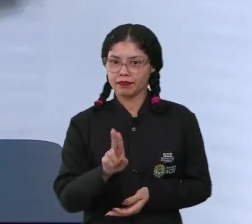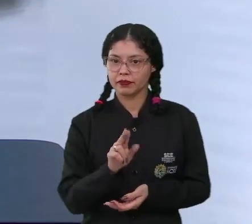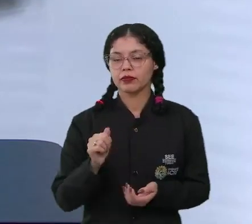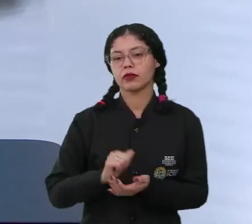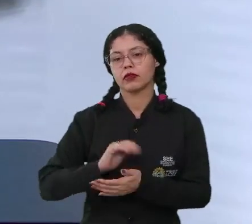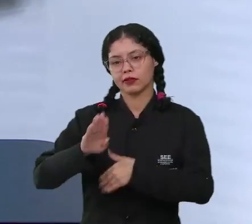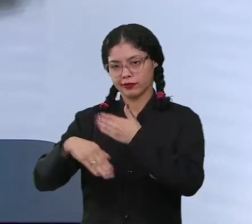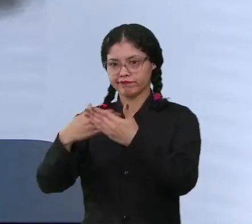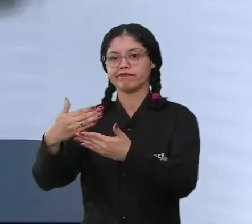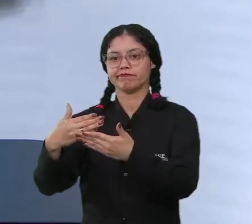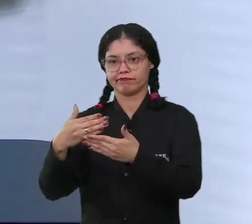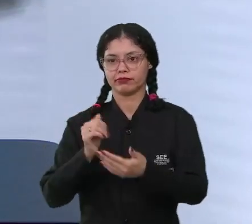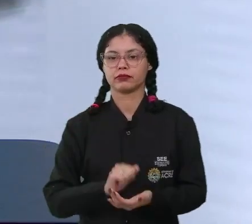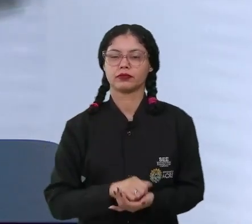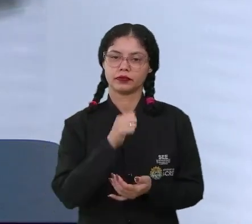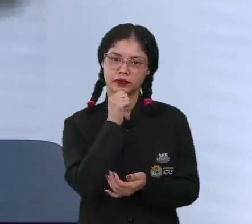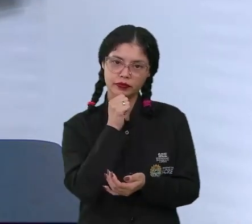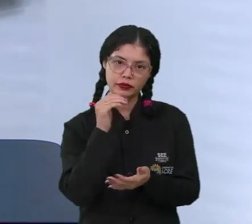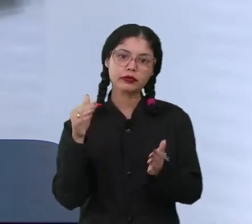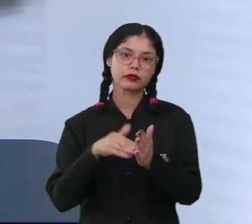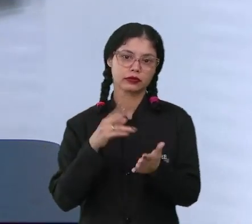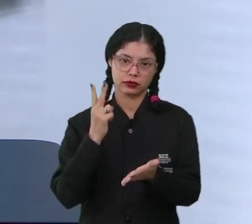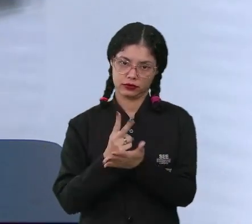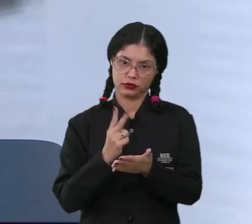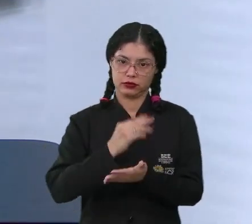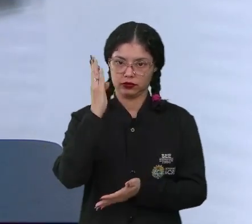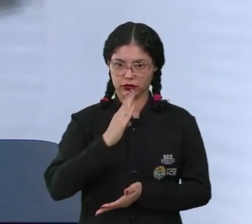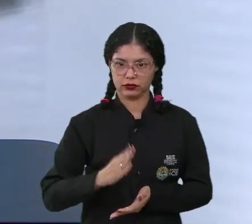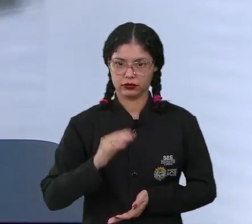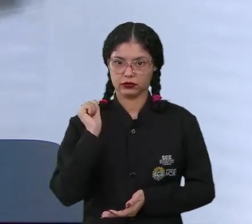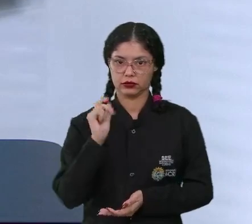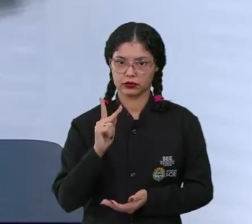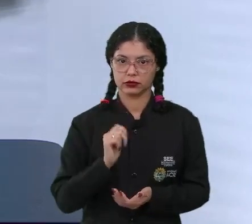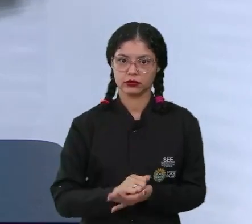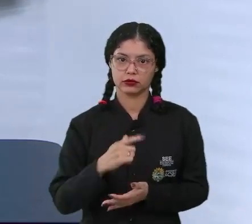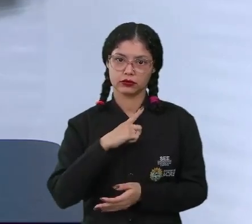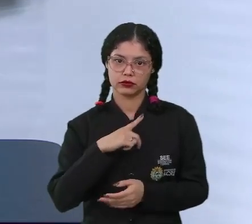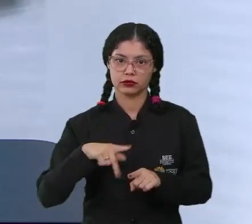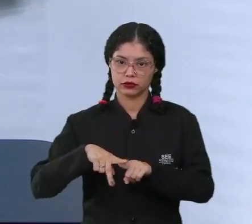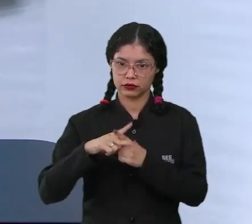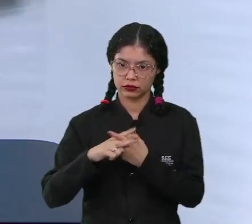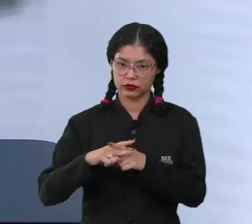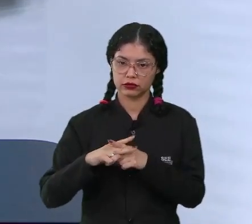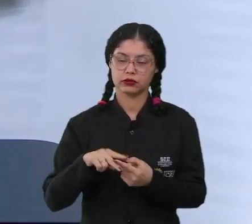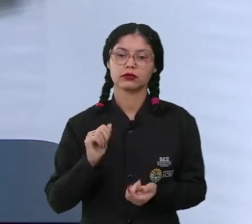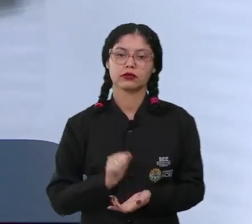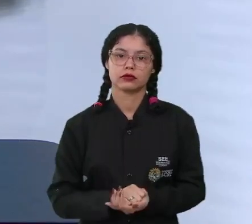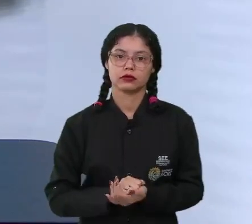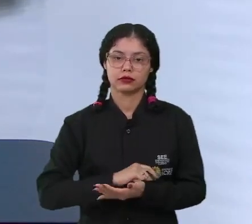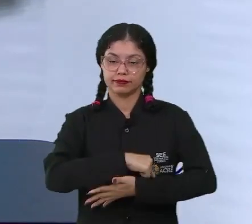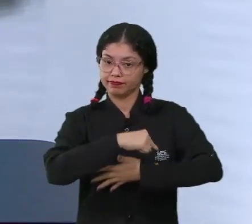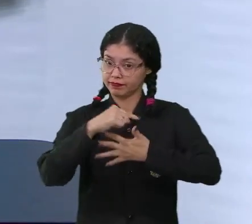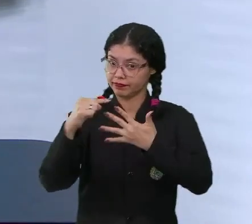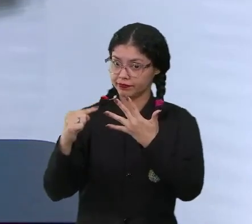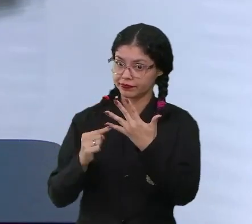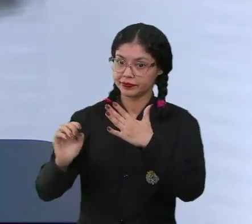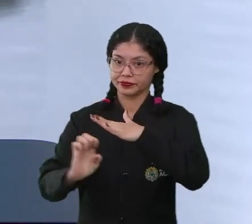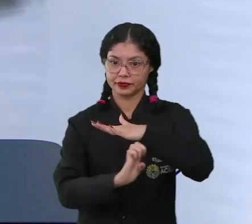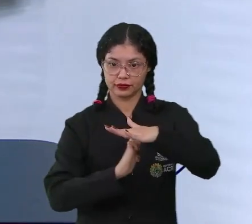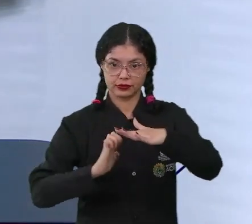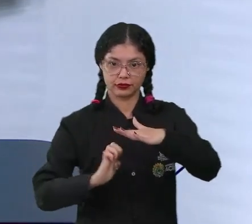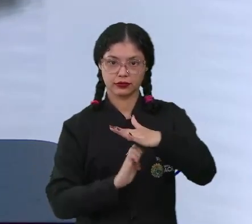em desenvolvimento, que é até mesmo o caso do Brasil. O Brasil tem instalado aqui dentro do seu território várias